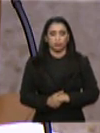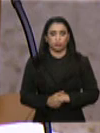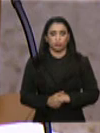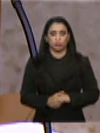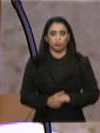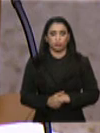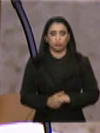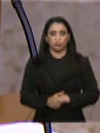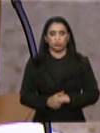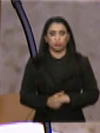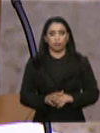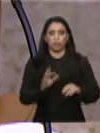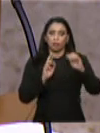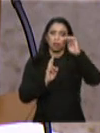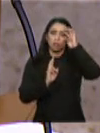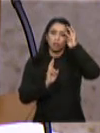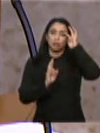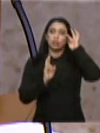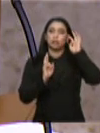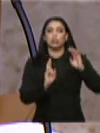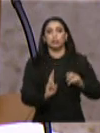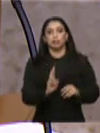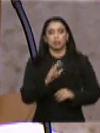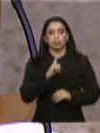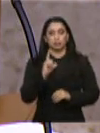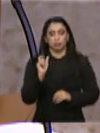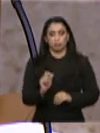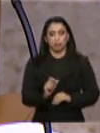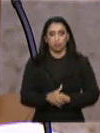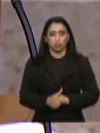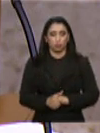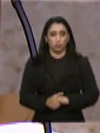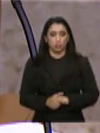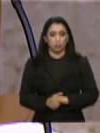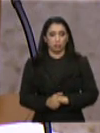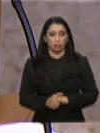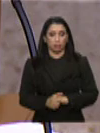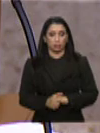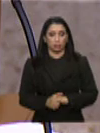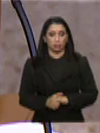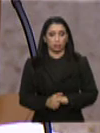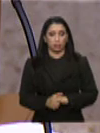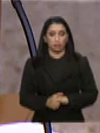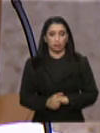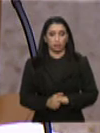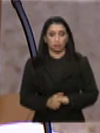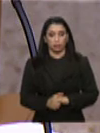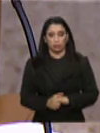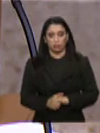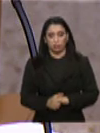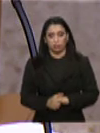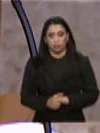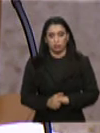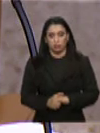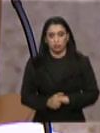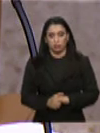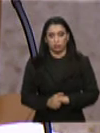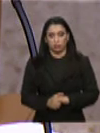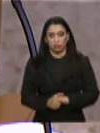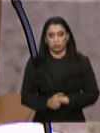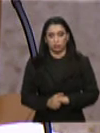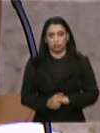à solução dada aos recursos extraordinários, há absoluta unanimidade no